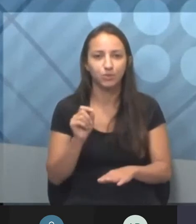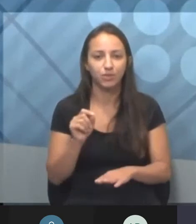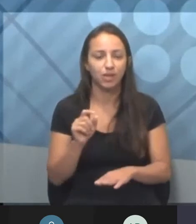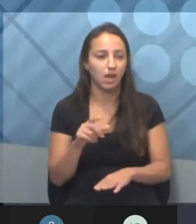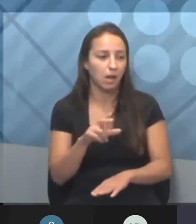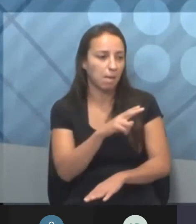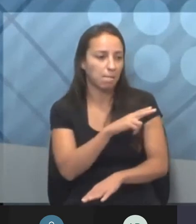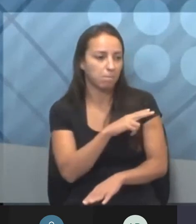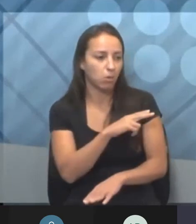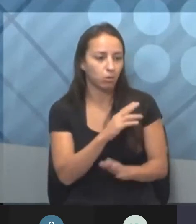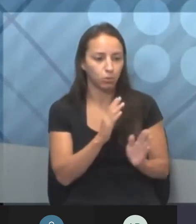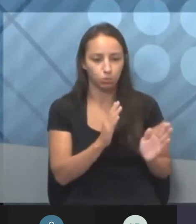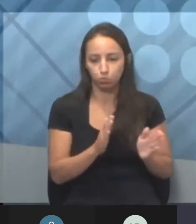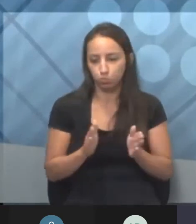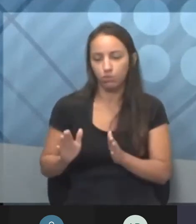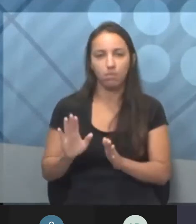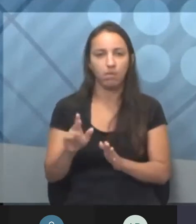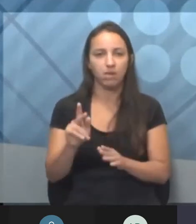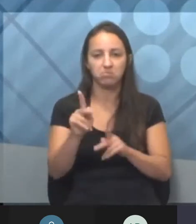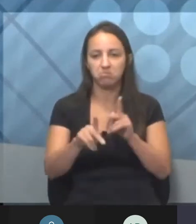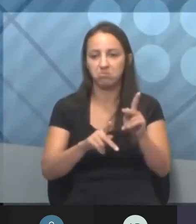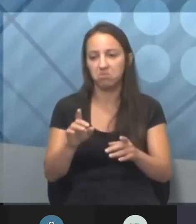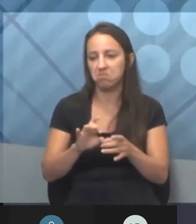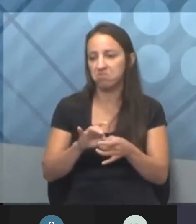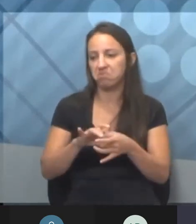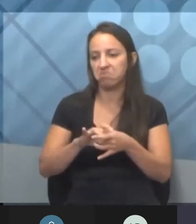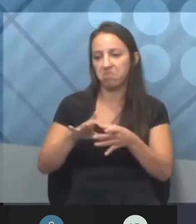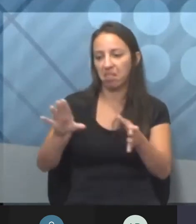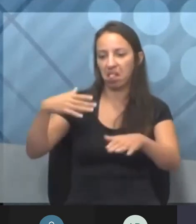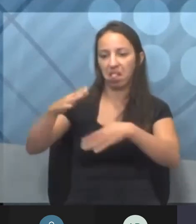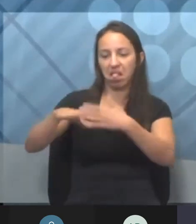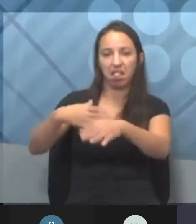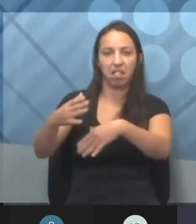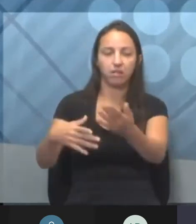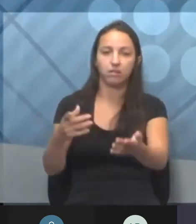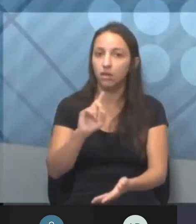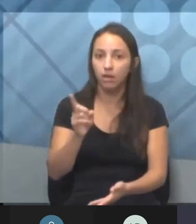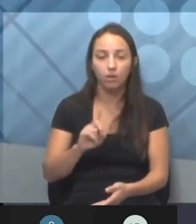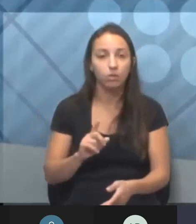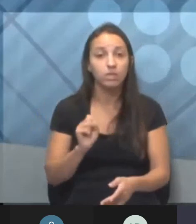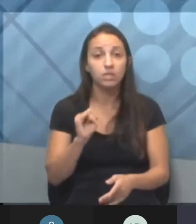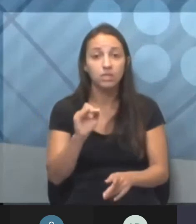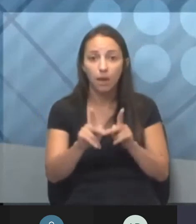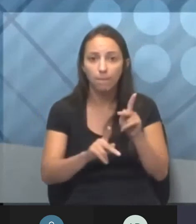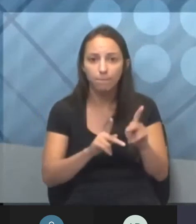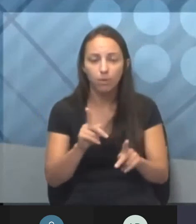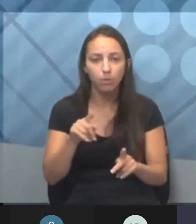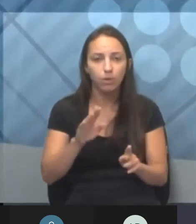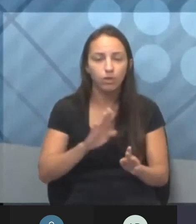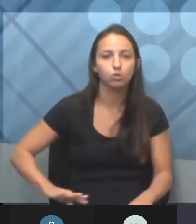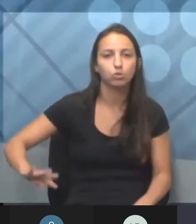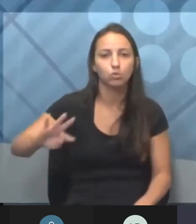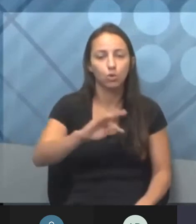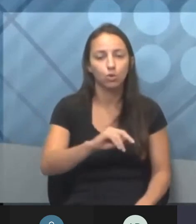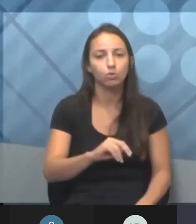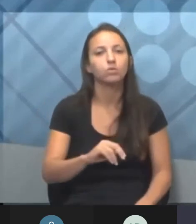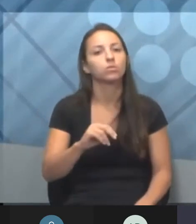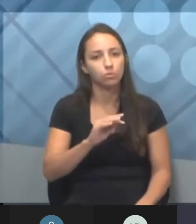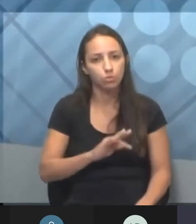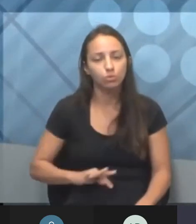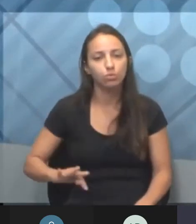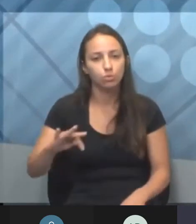tudo arrumadinho, o que é público não é de ninguém, não, o que é público é de todos. Então, todos precisamos cuidar e todos